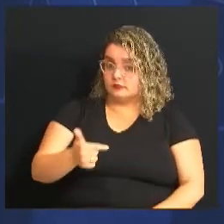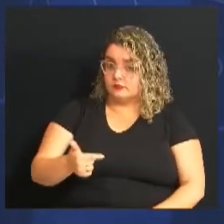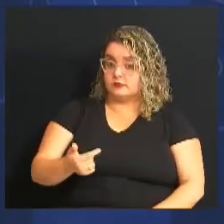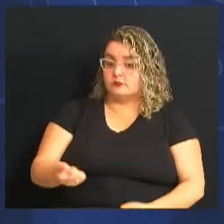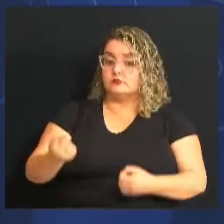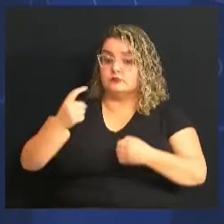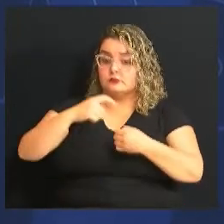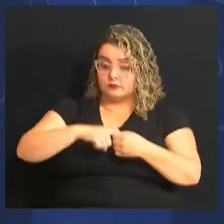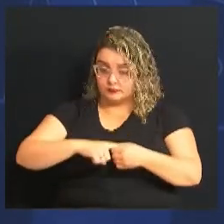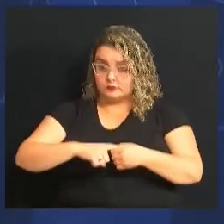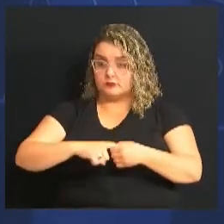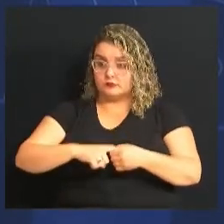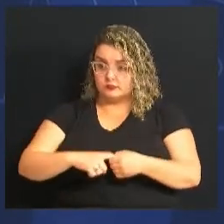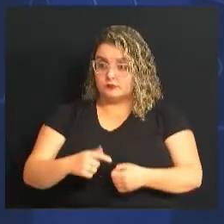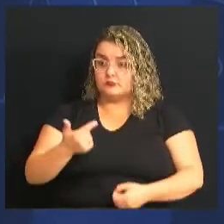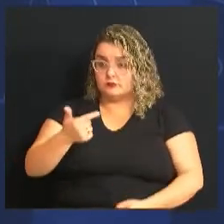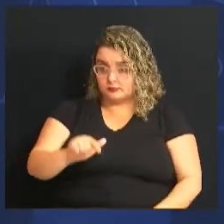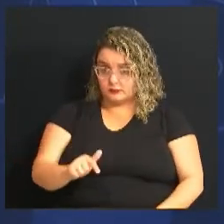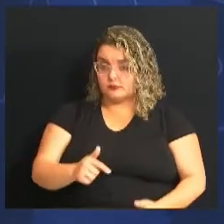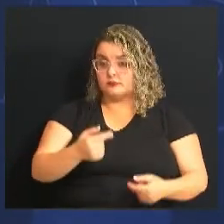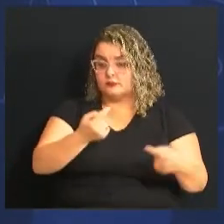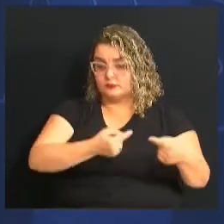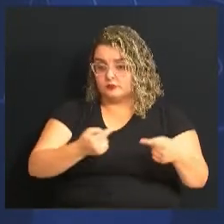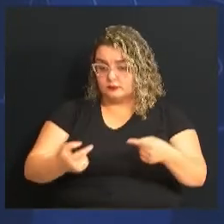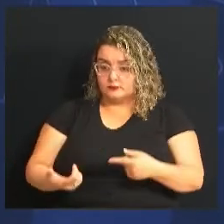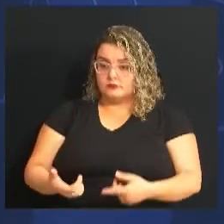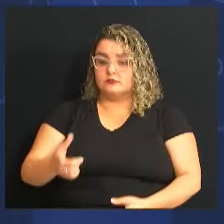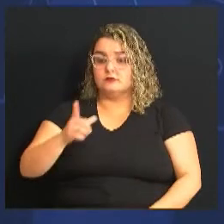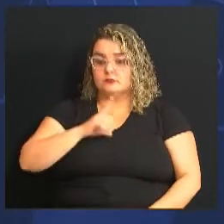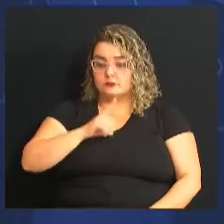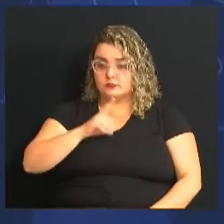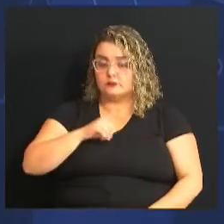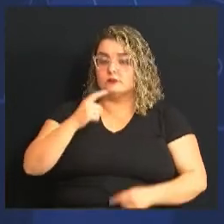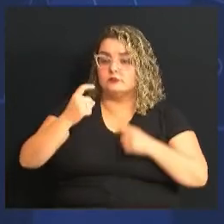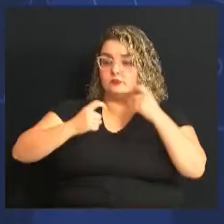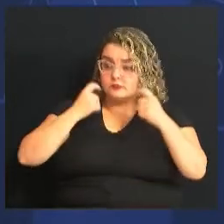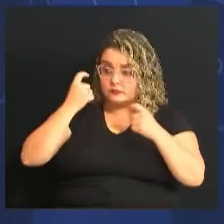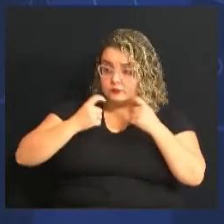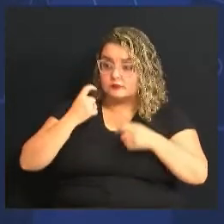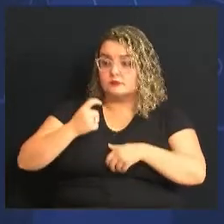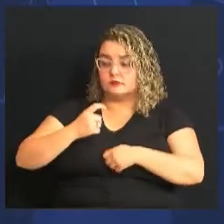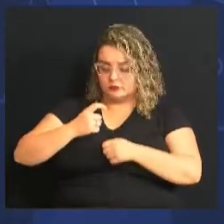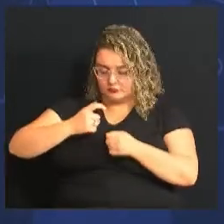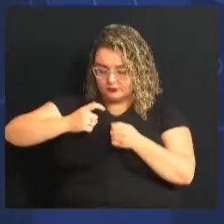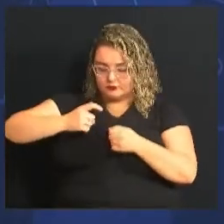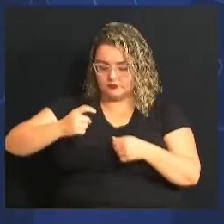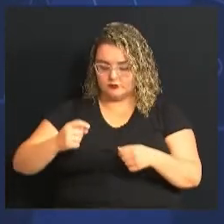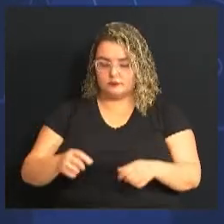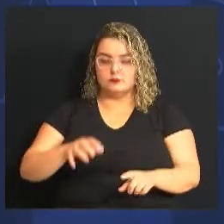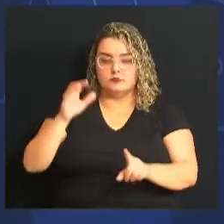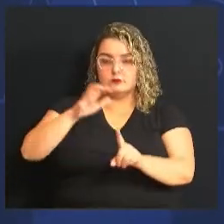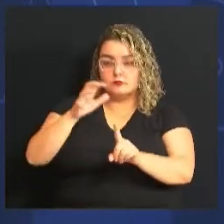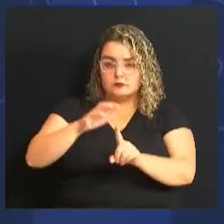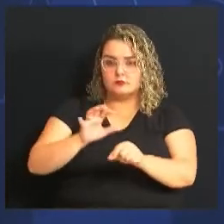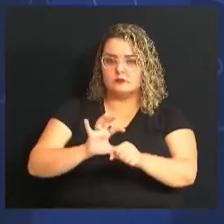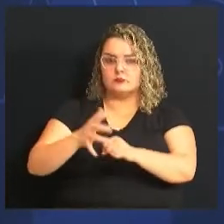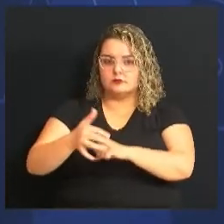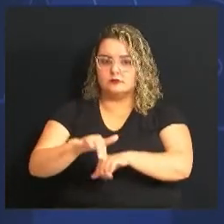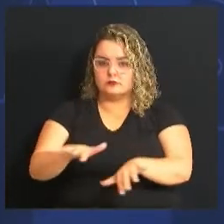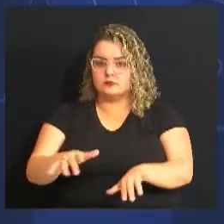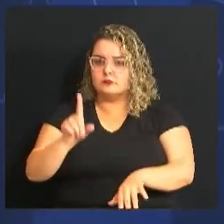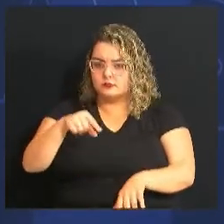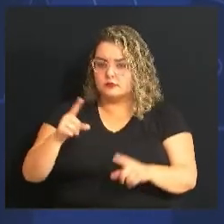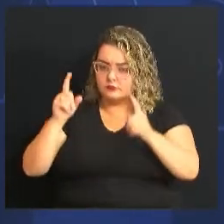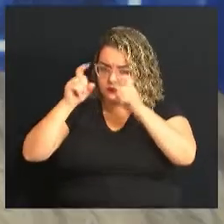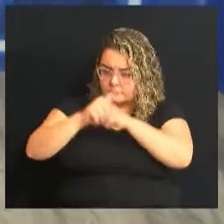retomada, seguem essas discussões? Existem preocupações ainda sobre o impacto da pandemia? É um desafio para esse